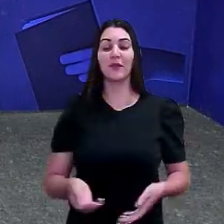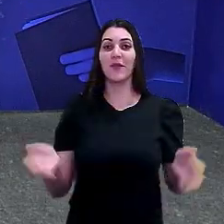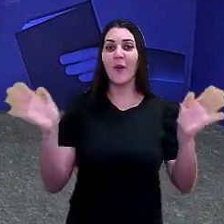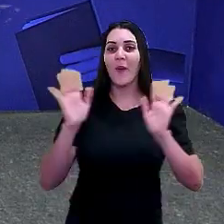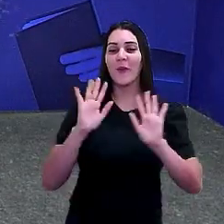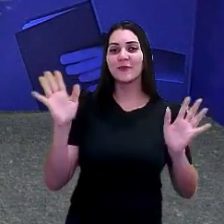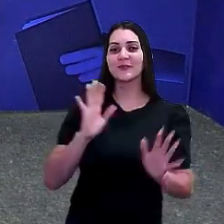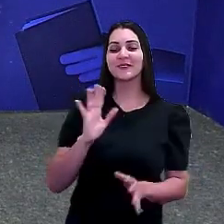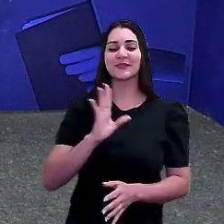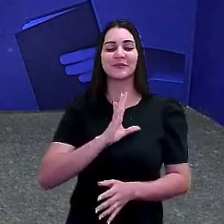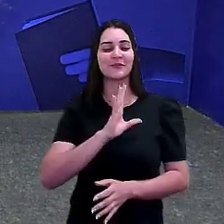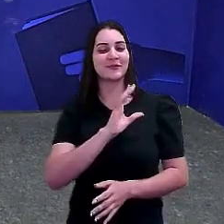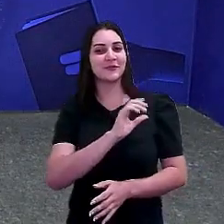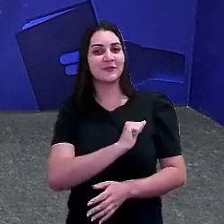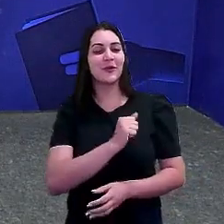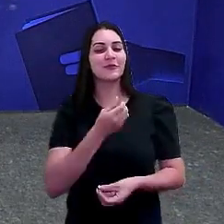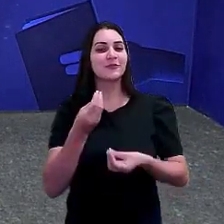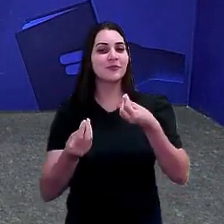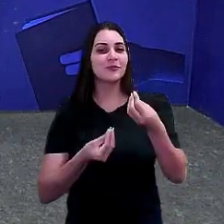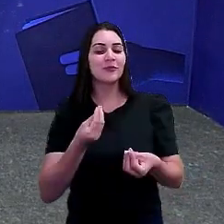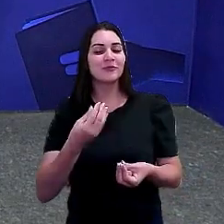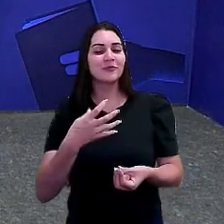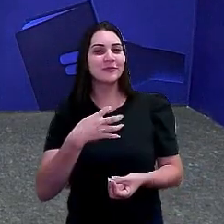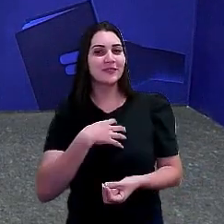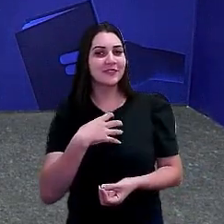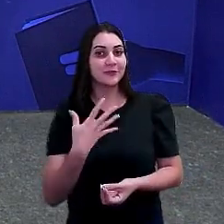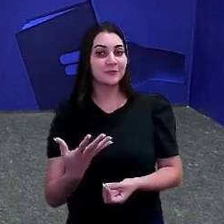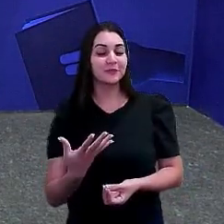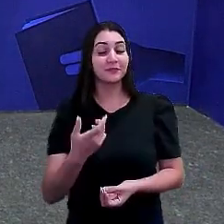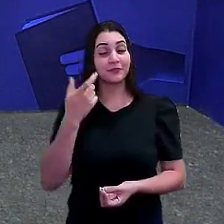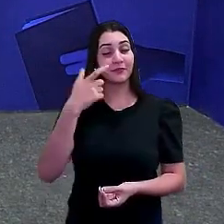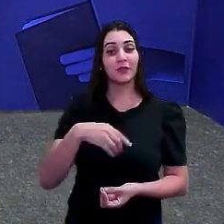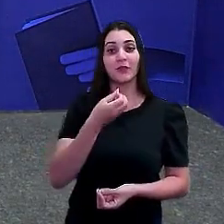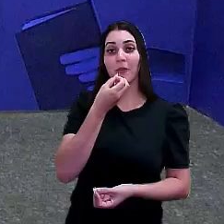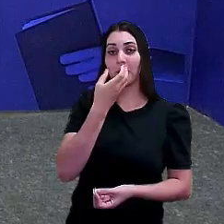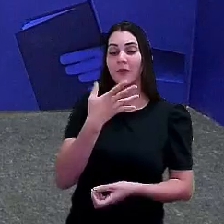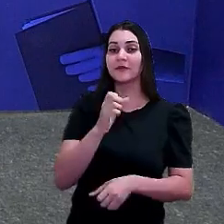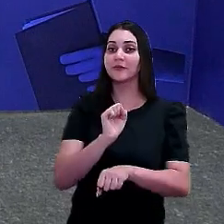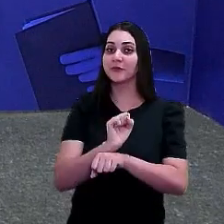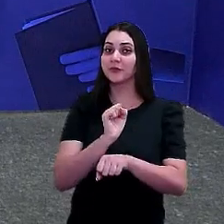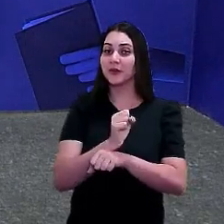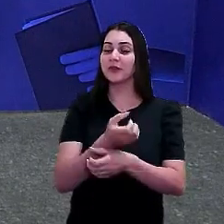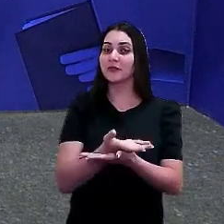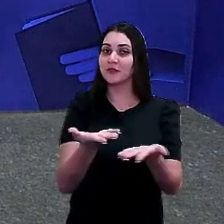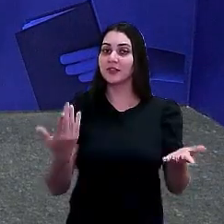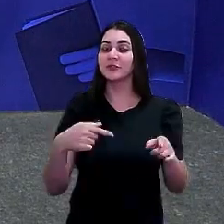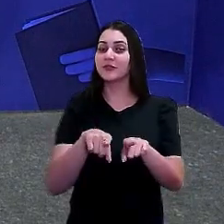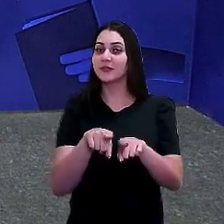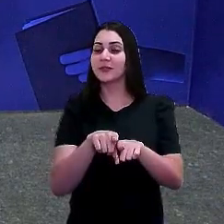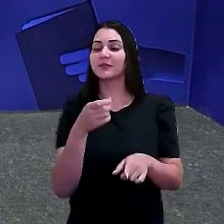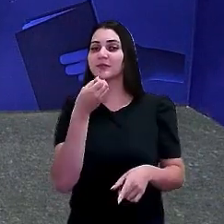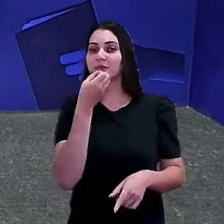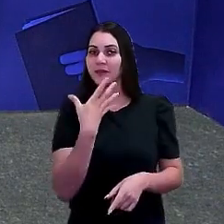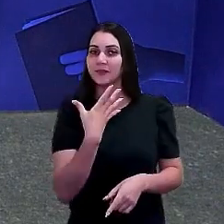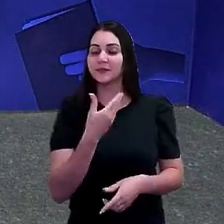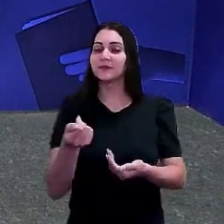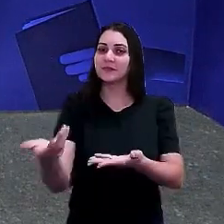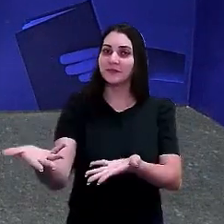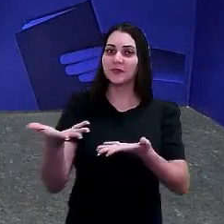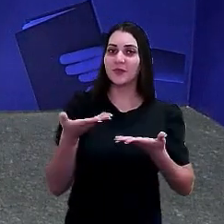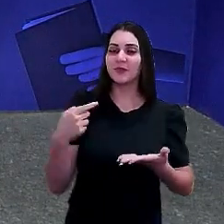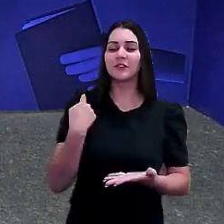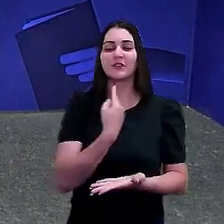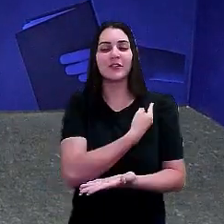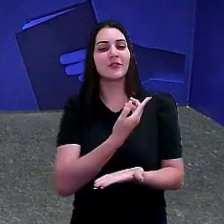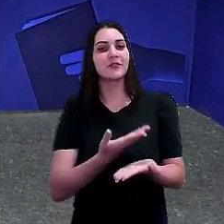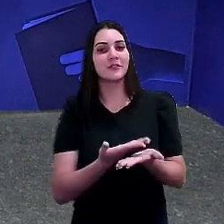Olá, meus amores, como é que vocês estão? Eu estou bem e eu espero que você também esteja bem. Seja bem-vindo à nossa